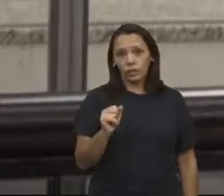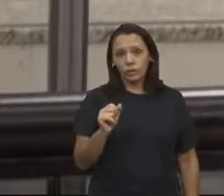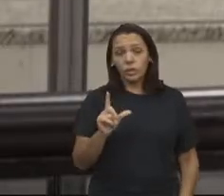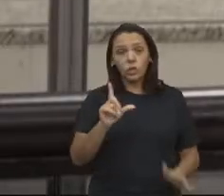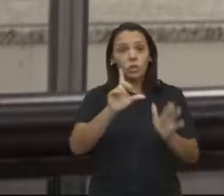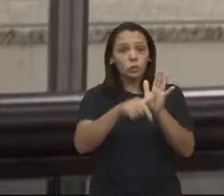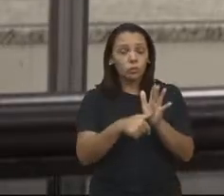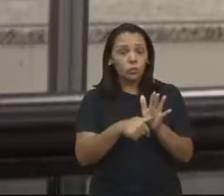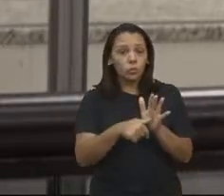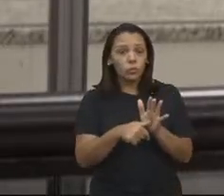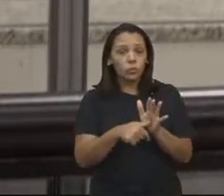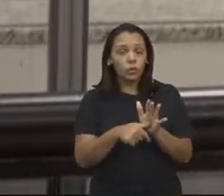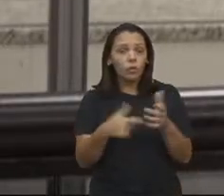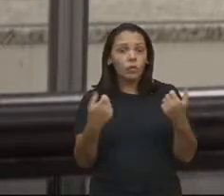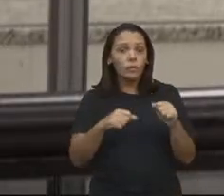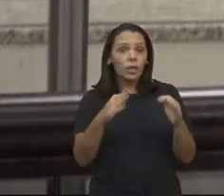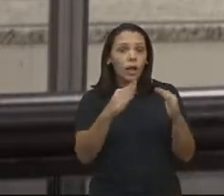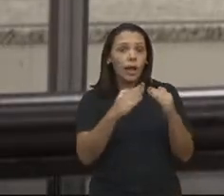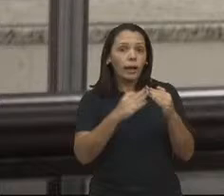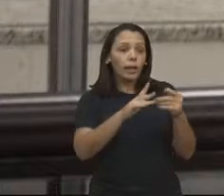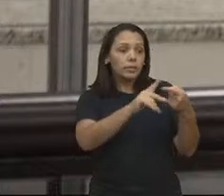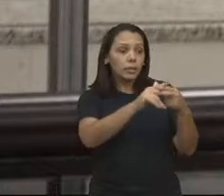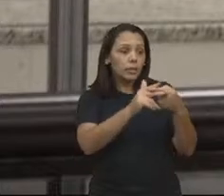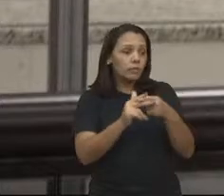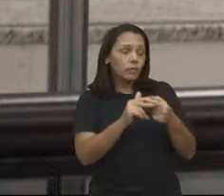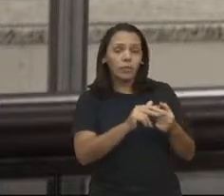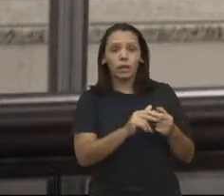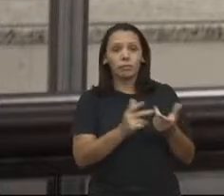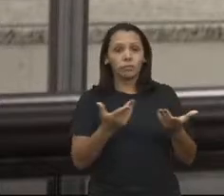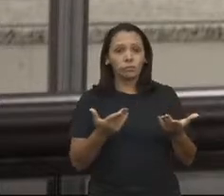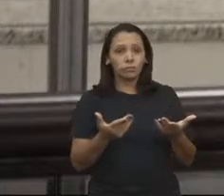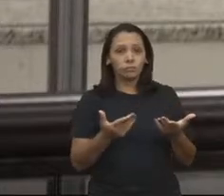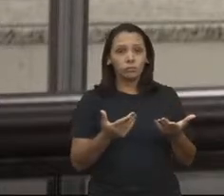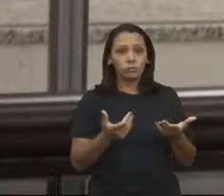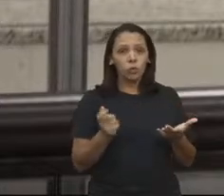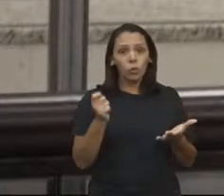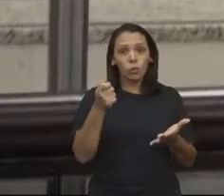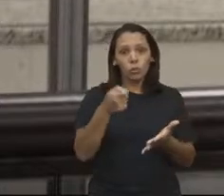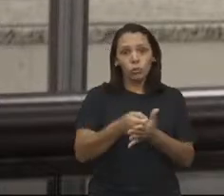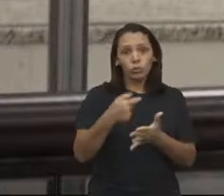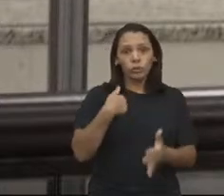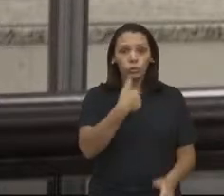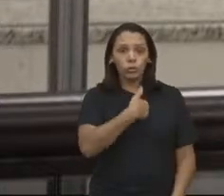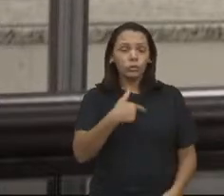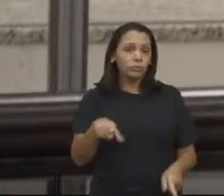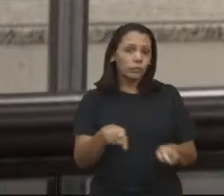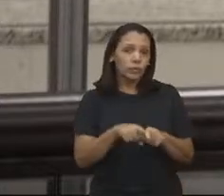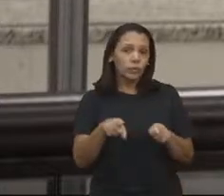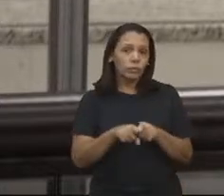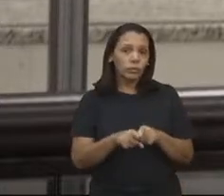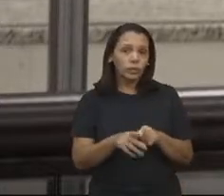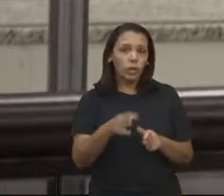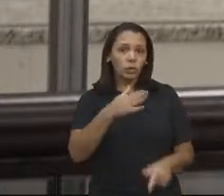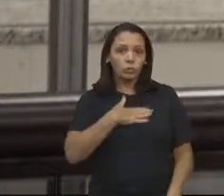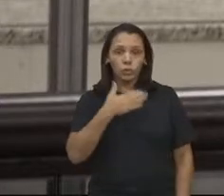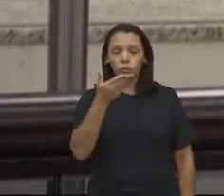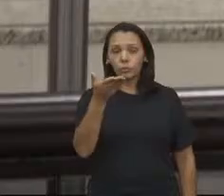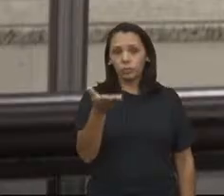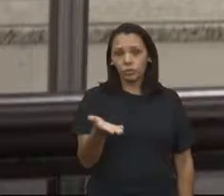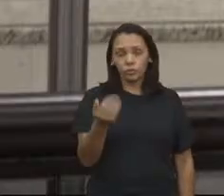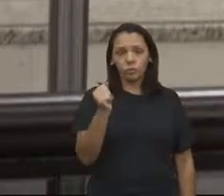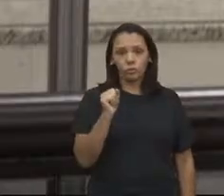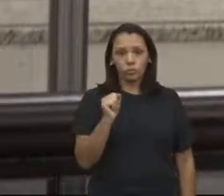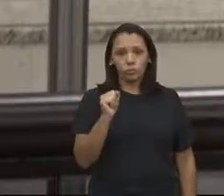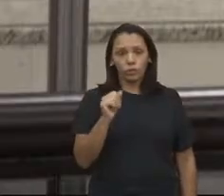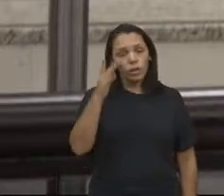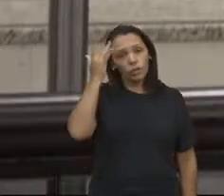reformar uma casa, vai comprar uma casa de leilão, vai ter que reformar. O custo vai sair do nosso bolso mesmo. É do meu bolso e do seu bolso. É